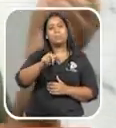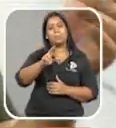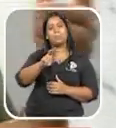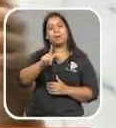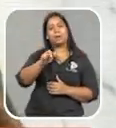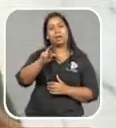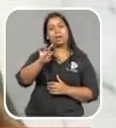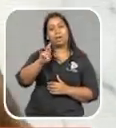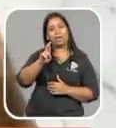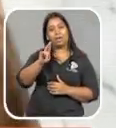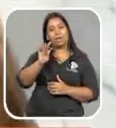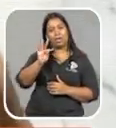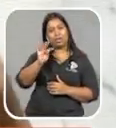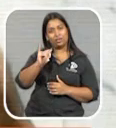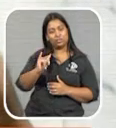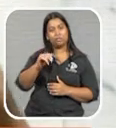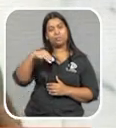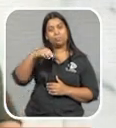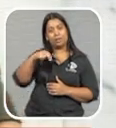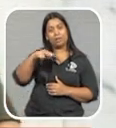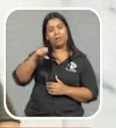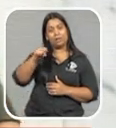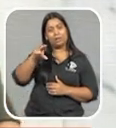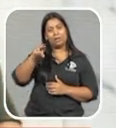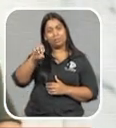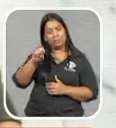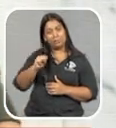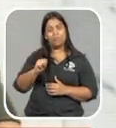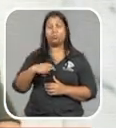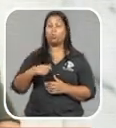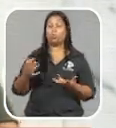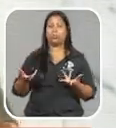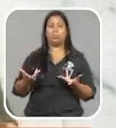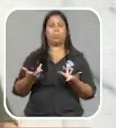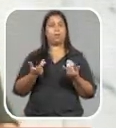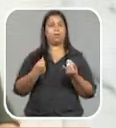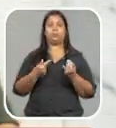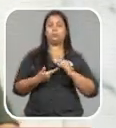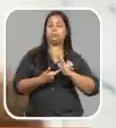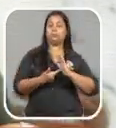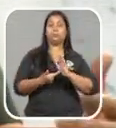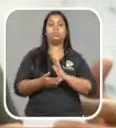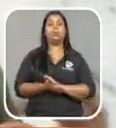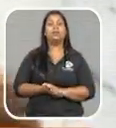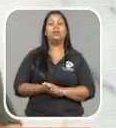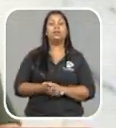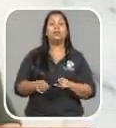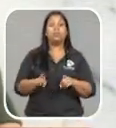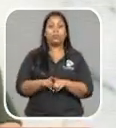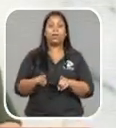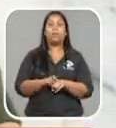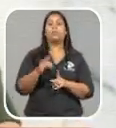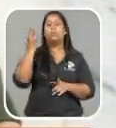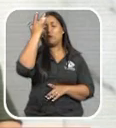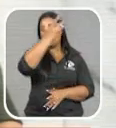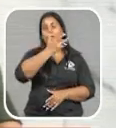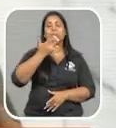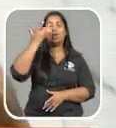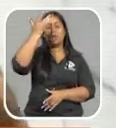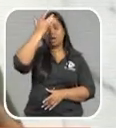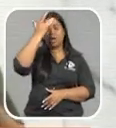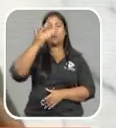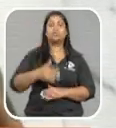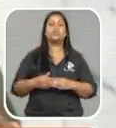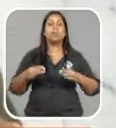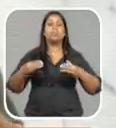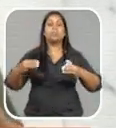Olha que maravilha, que simbologia. Você tem o Fernando Haddad, que foi um excelente ministro da Educação, como ministro da Economia. Você